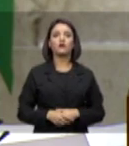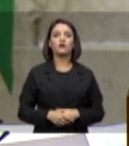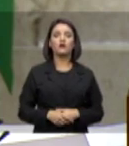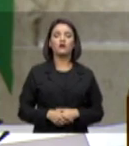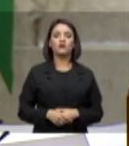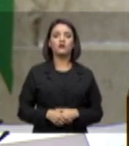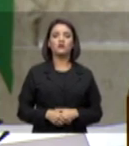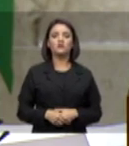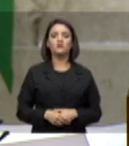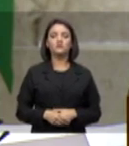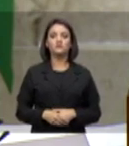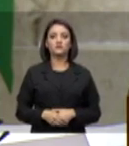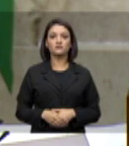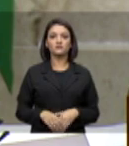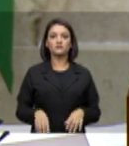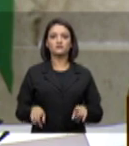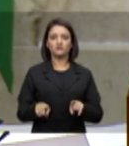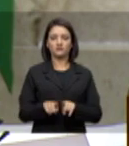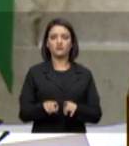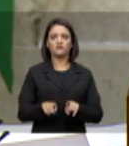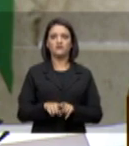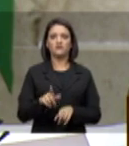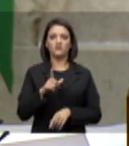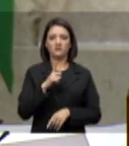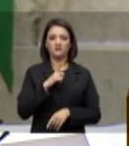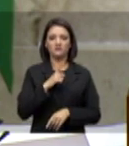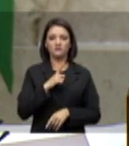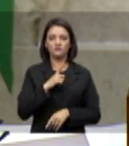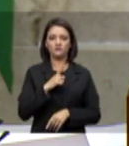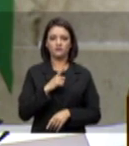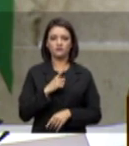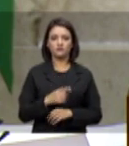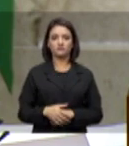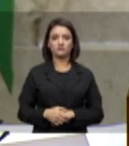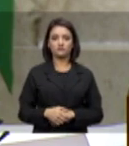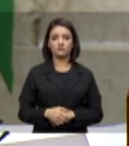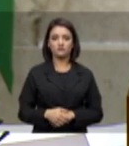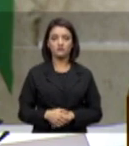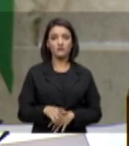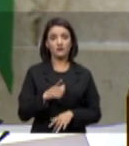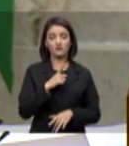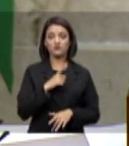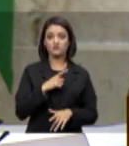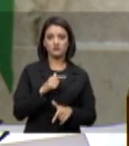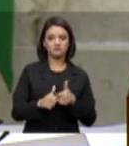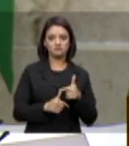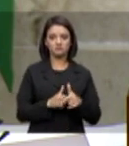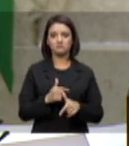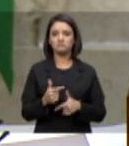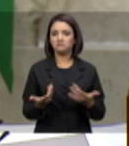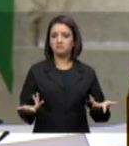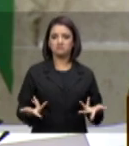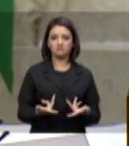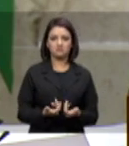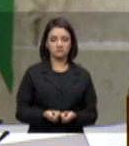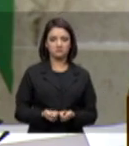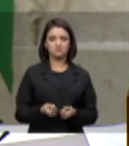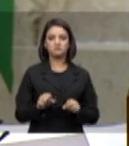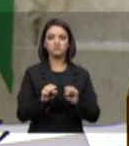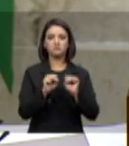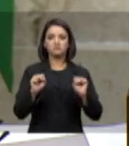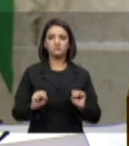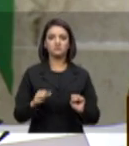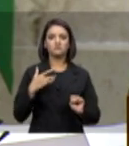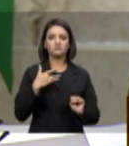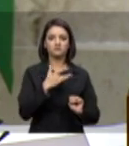ponto temos a cinco assim como temos excelência no sistema de saúde temos excelência